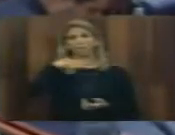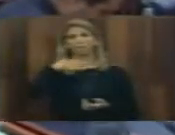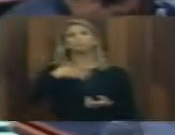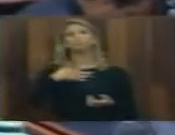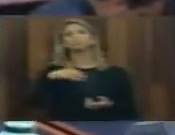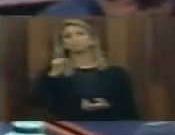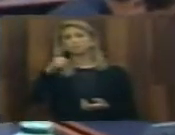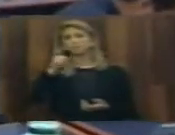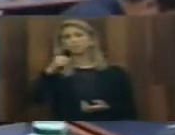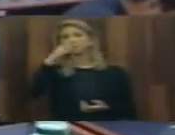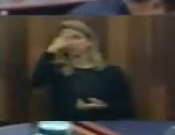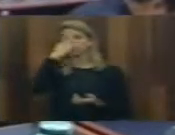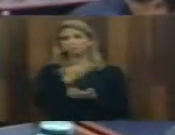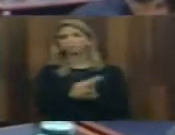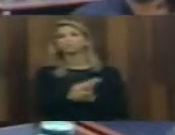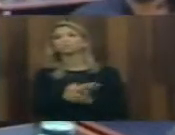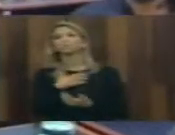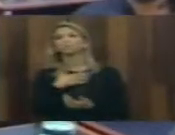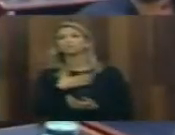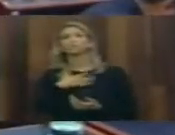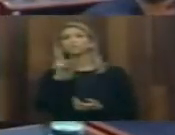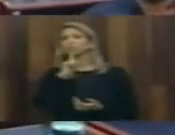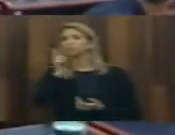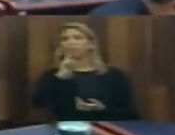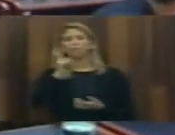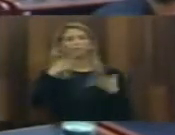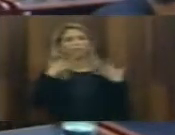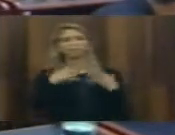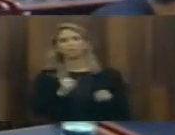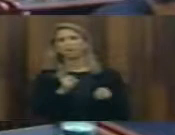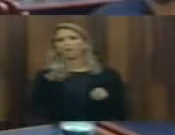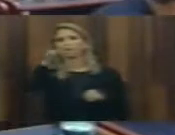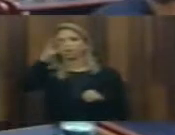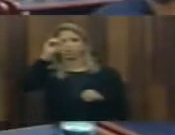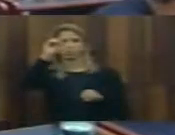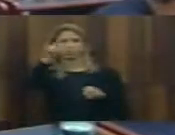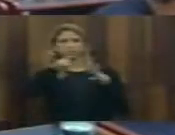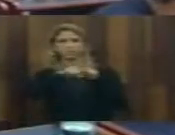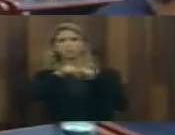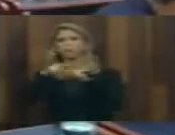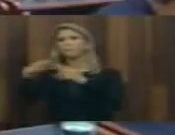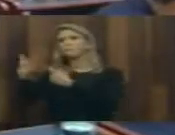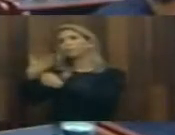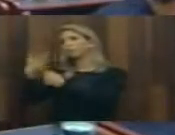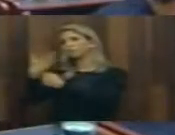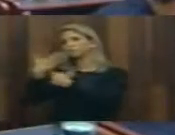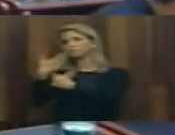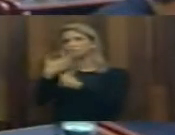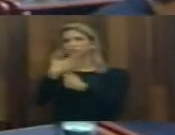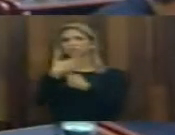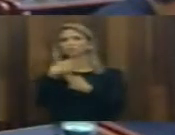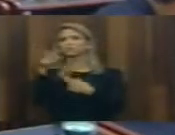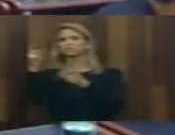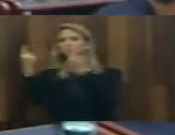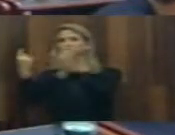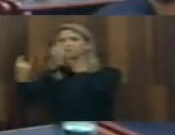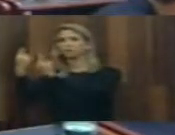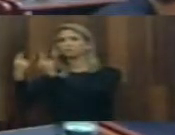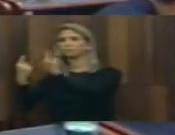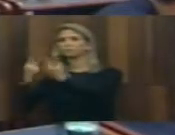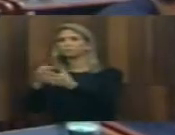e eu vou derrubar esse veto. Na minha, eu peço também aos nossos colegas, porque não